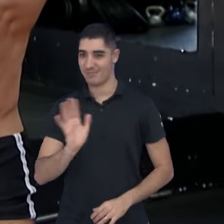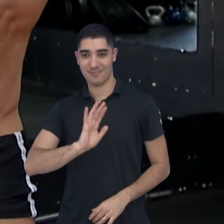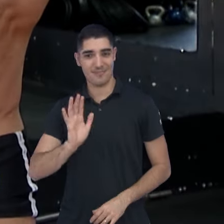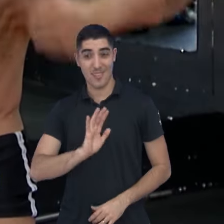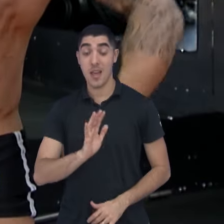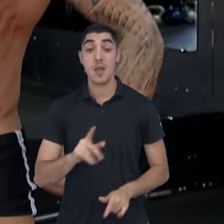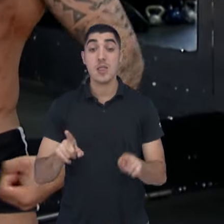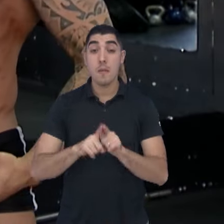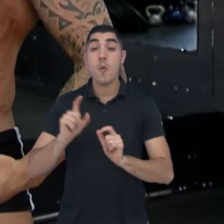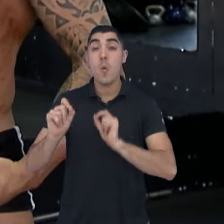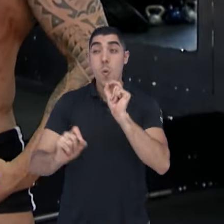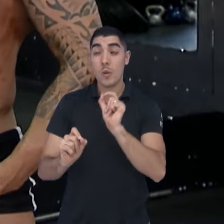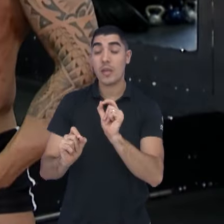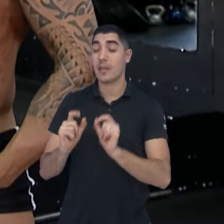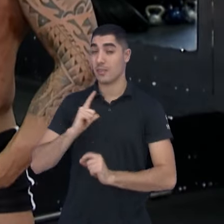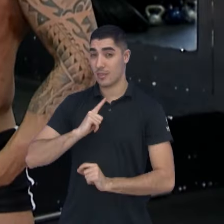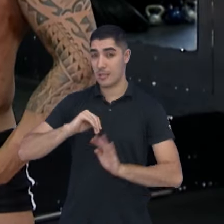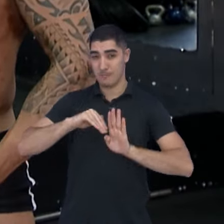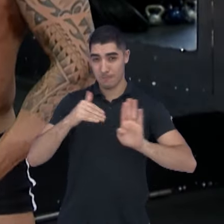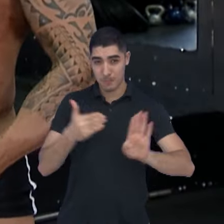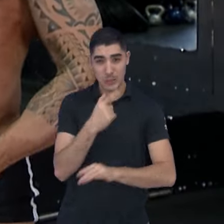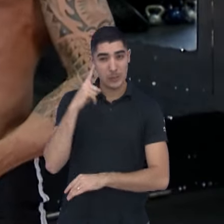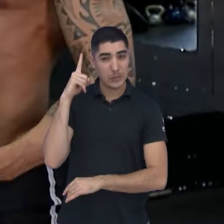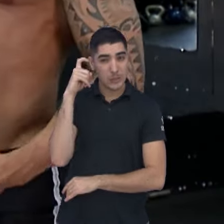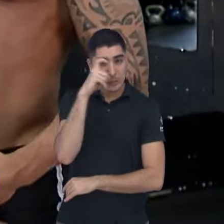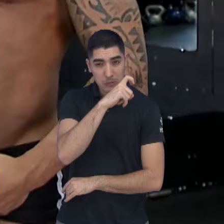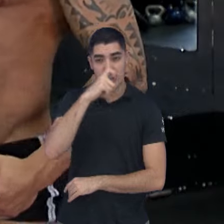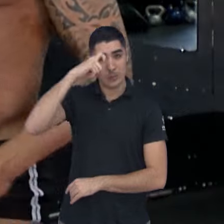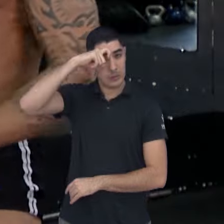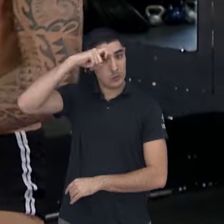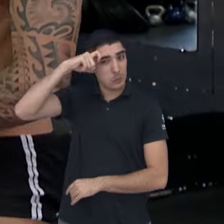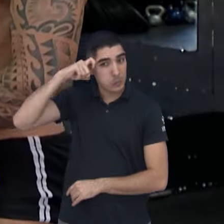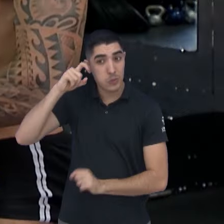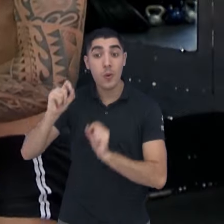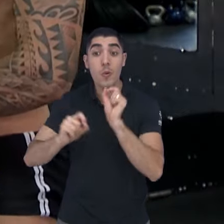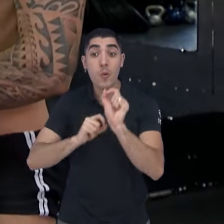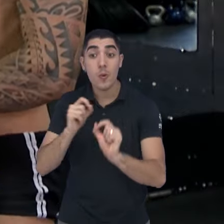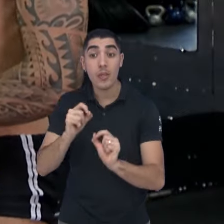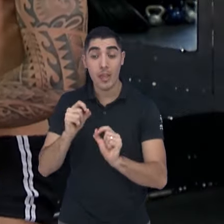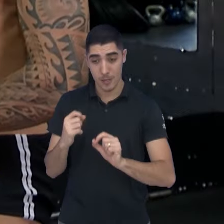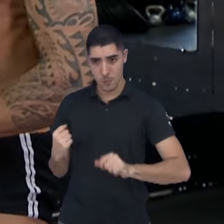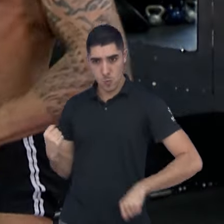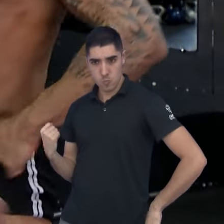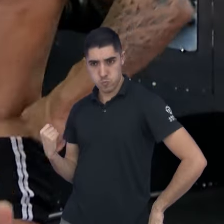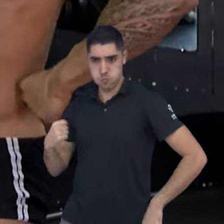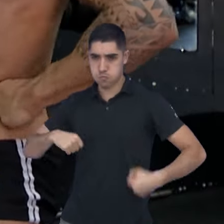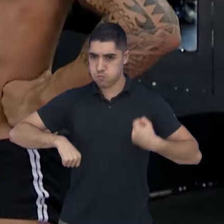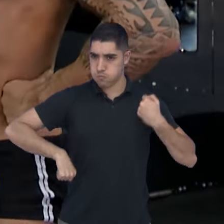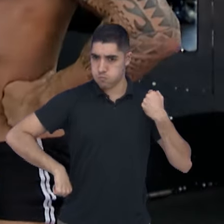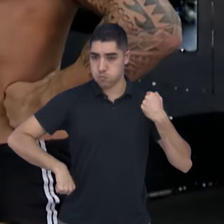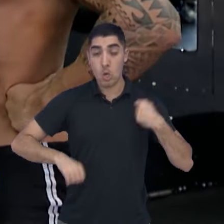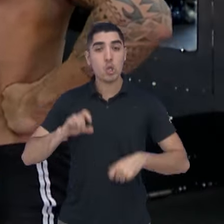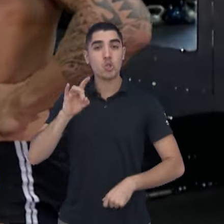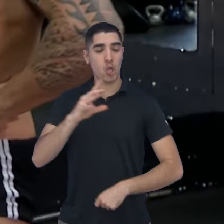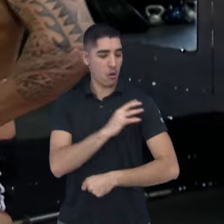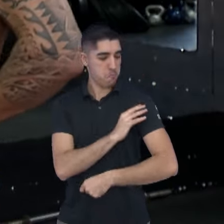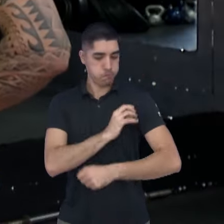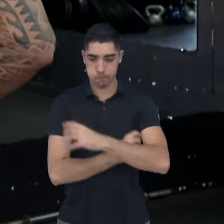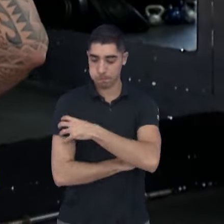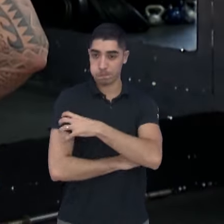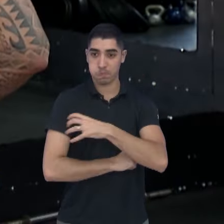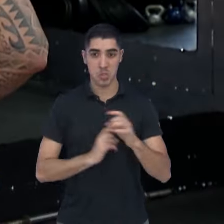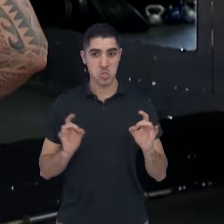muito trabalho, que as pessoas esquecem ou não se ligam, que é o trabalho das poses. Então, não é só estar com a musculatura. A gente tem que